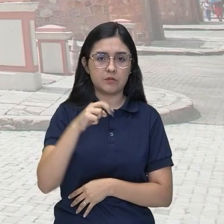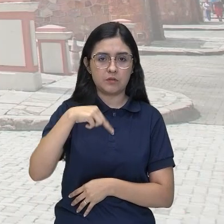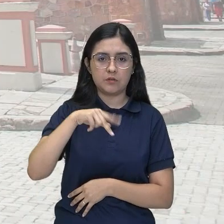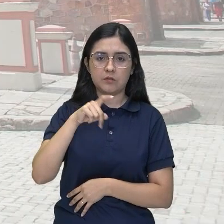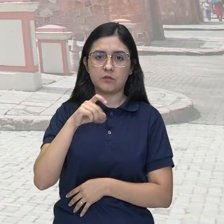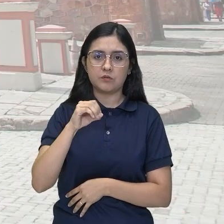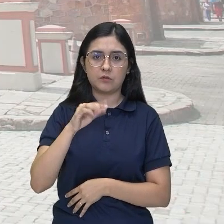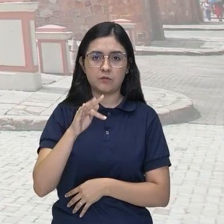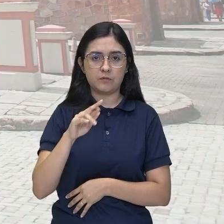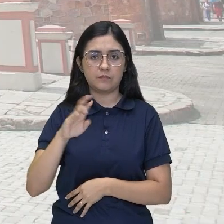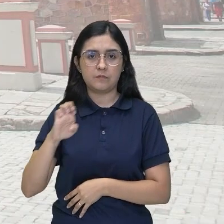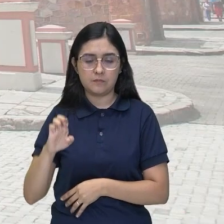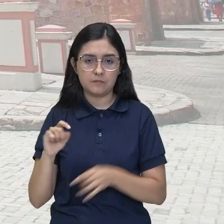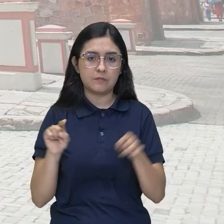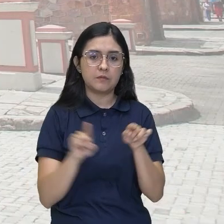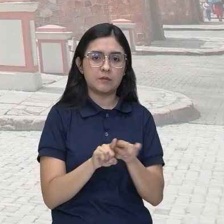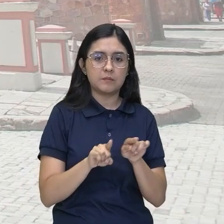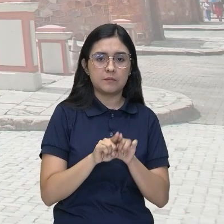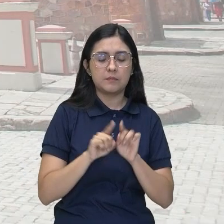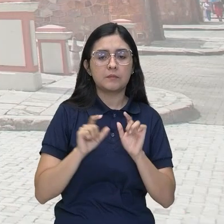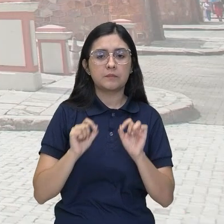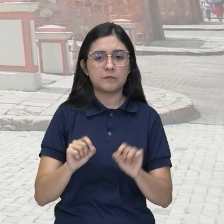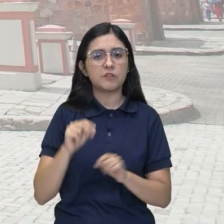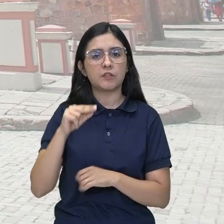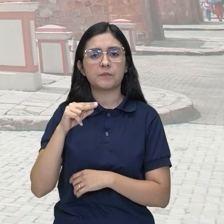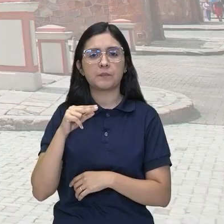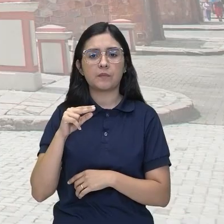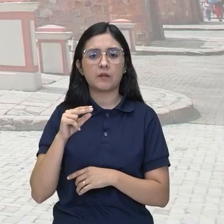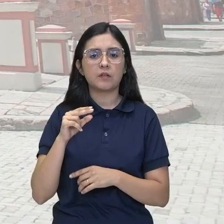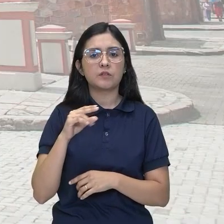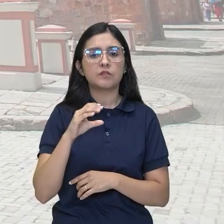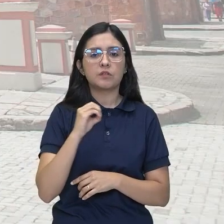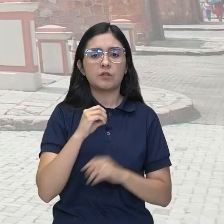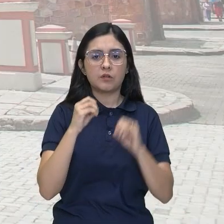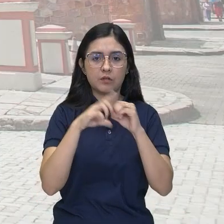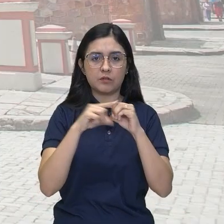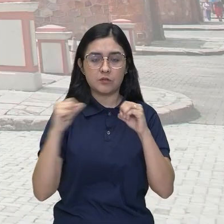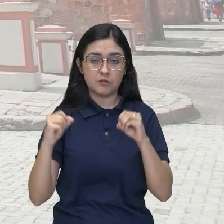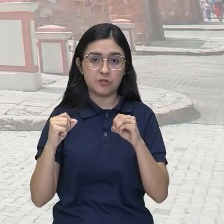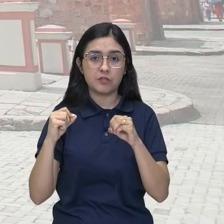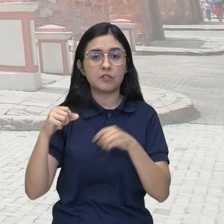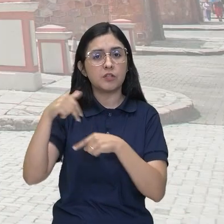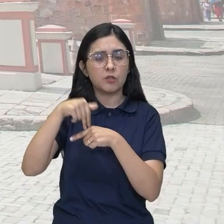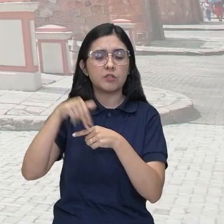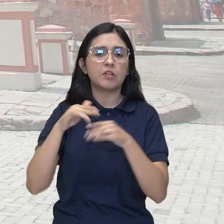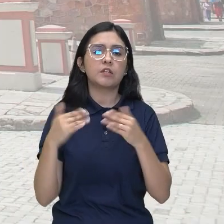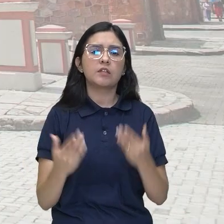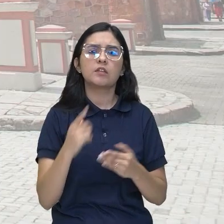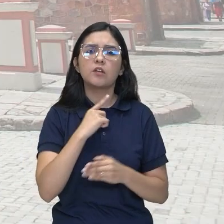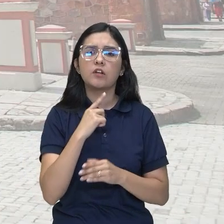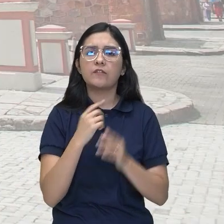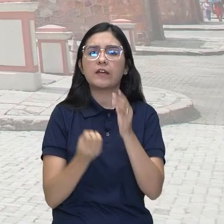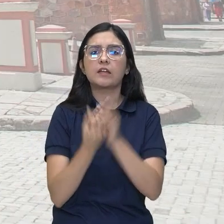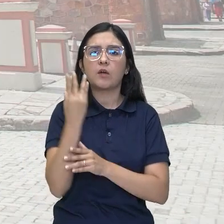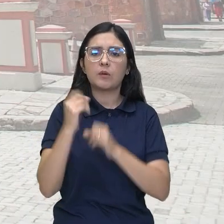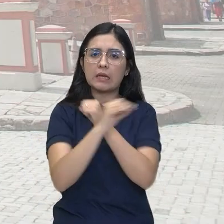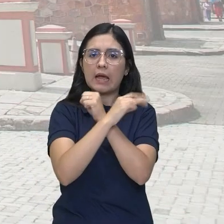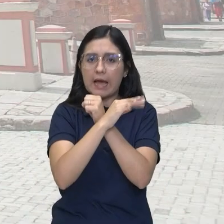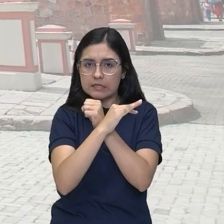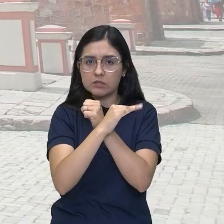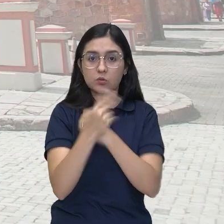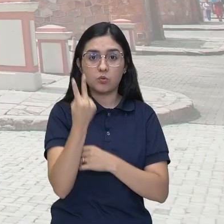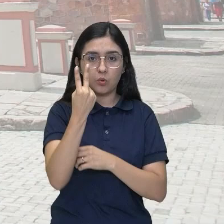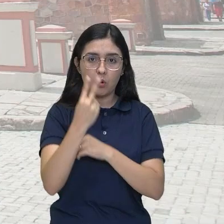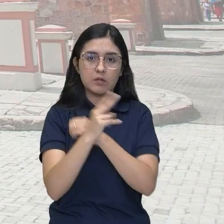que reagem com a água da chuva. E esses poluentes eles vão formar ácidos, eles vão formar